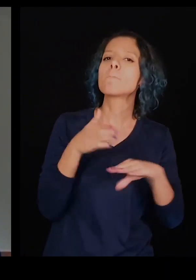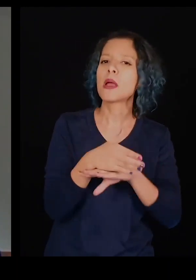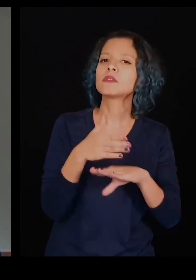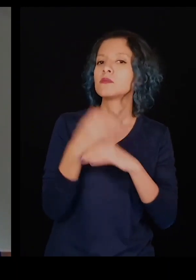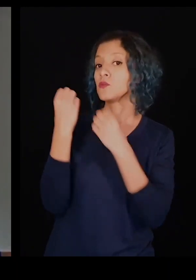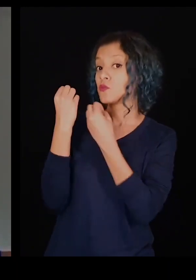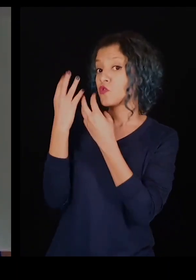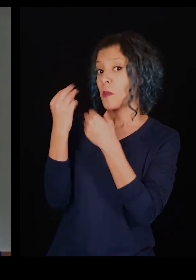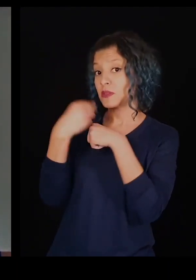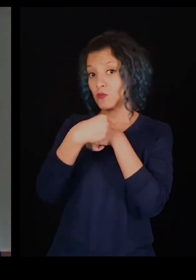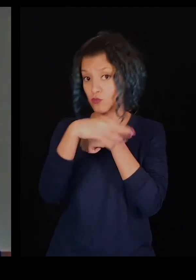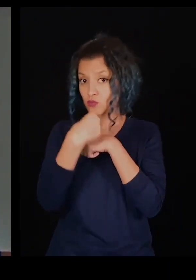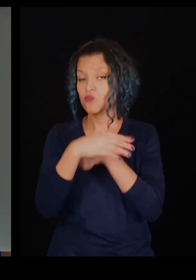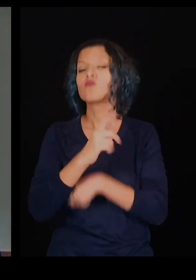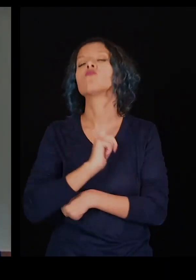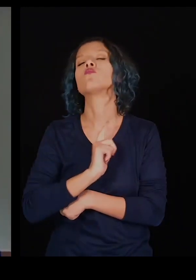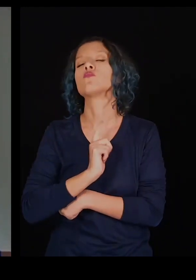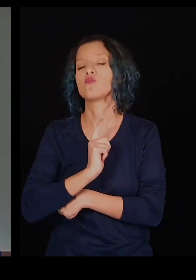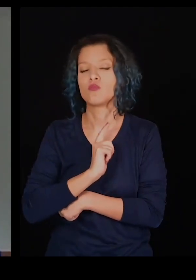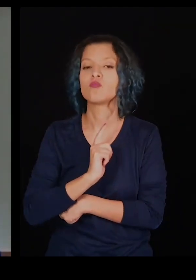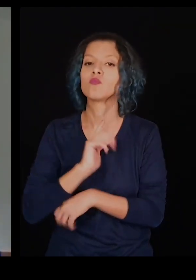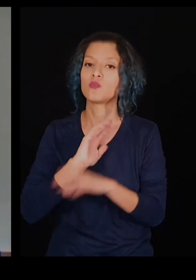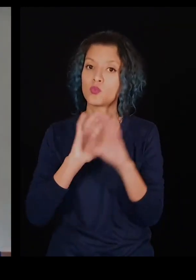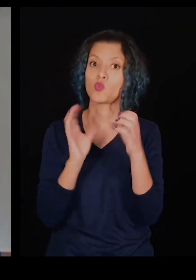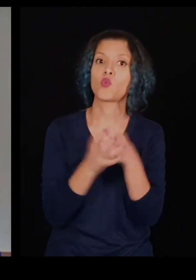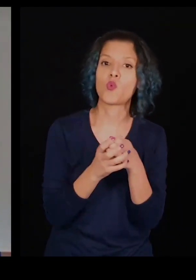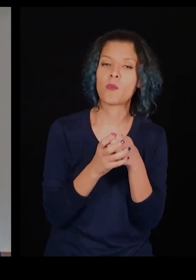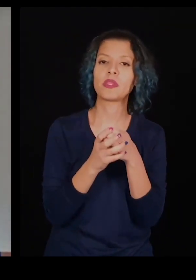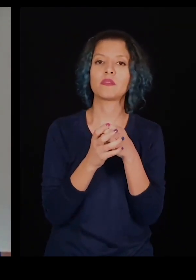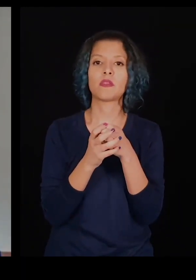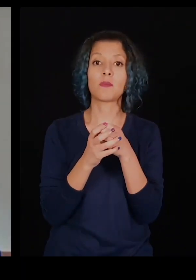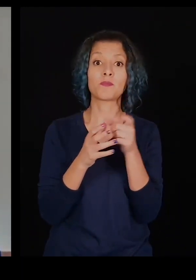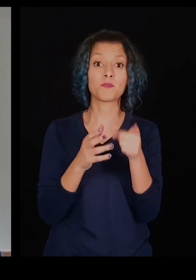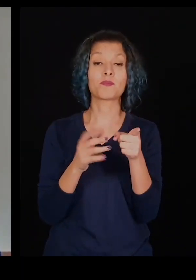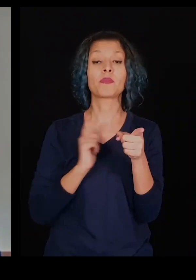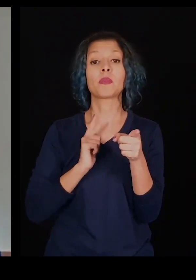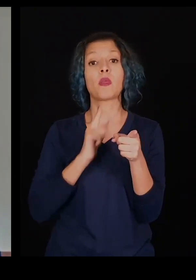informações. O nosso comitê, a gente tem uma coisa muito interessante,